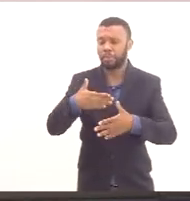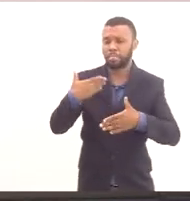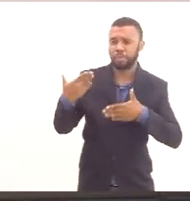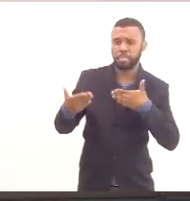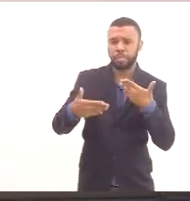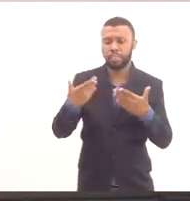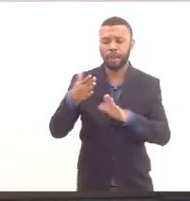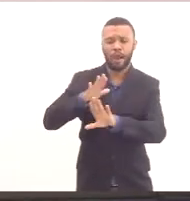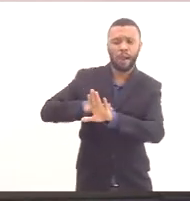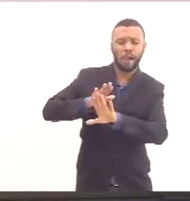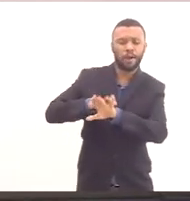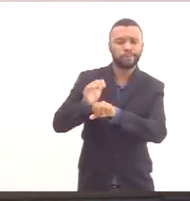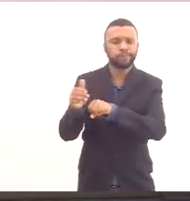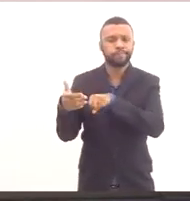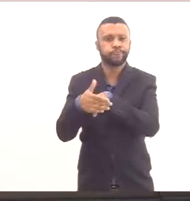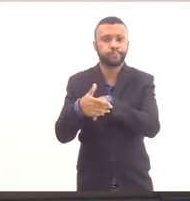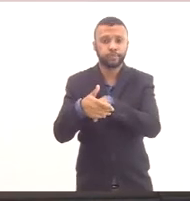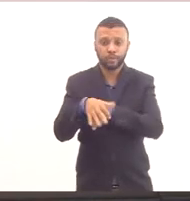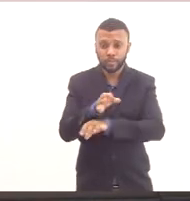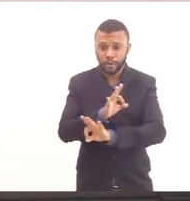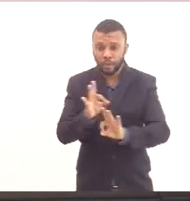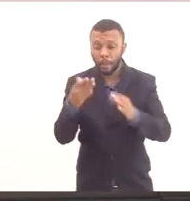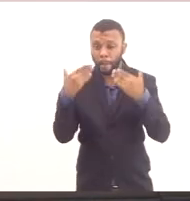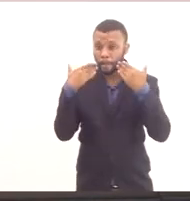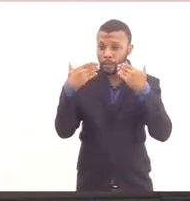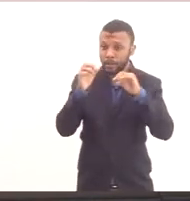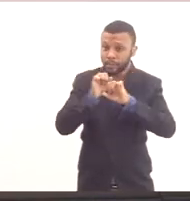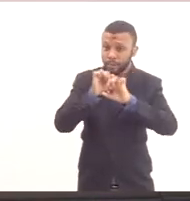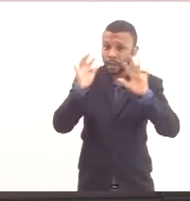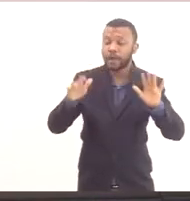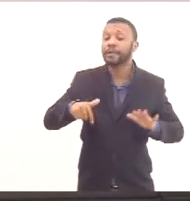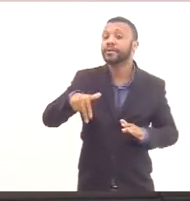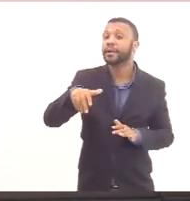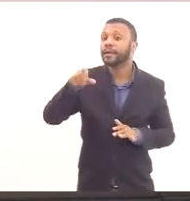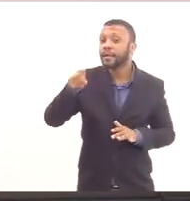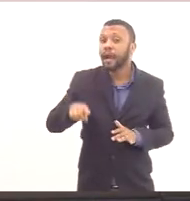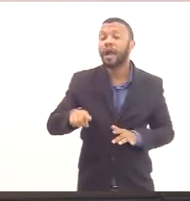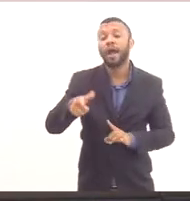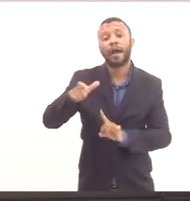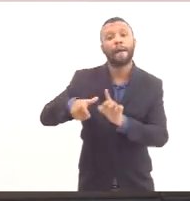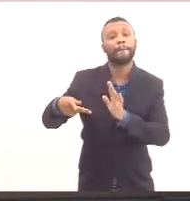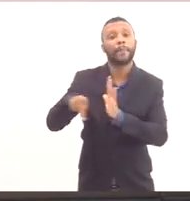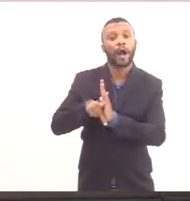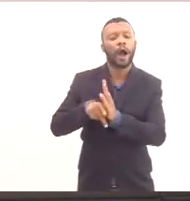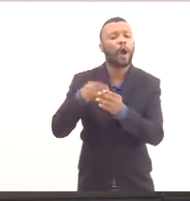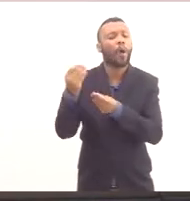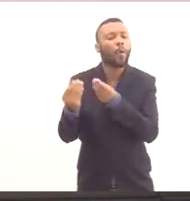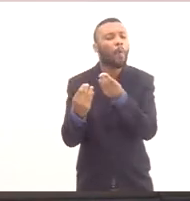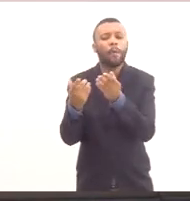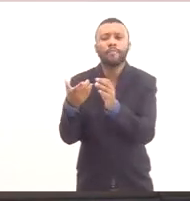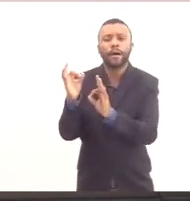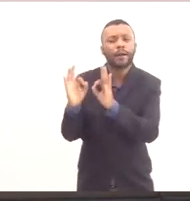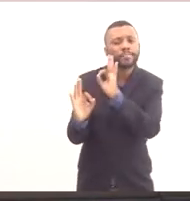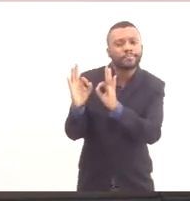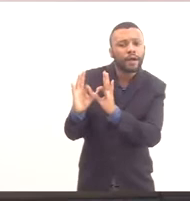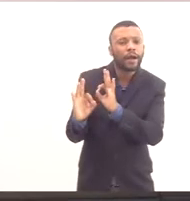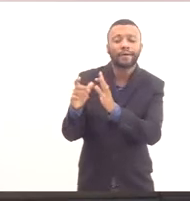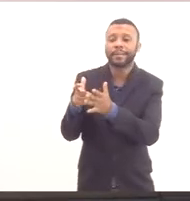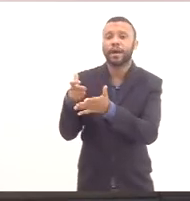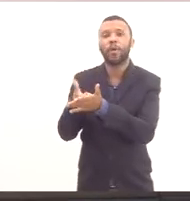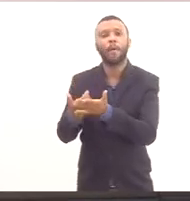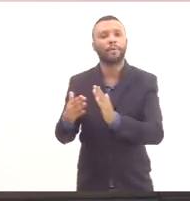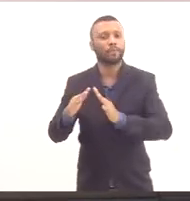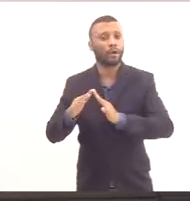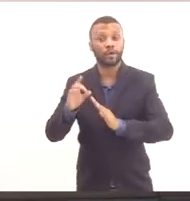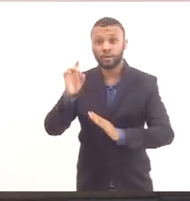Vista que não tem e nenhuma demonstração não se diz quem é o proprietário a que título foi feito como foi feita essa transação